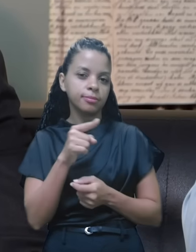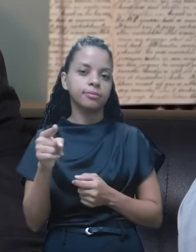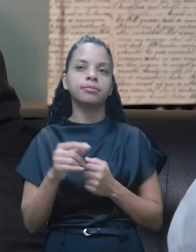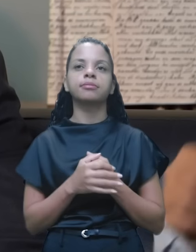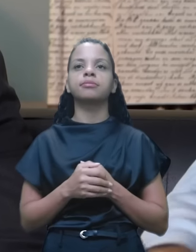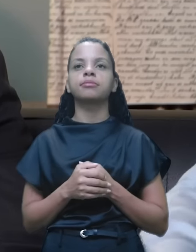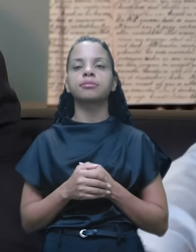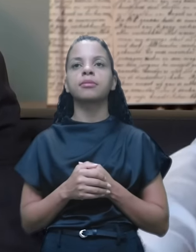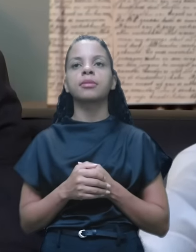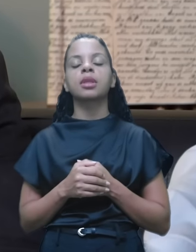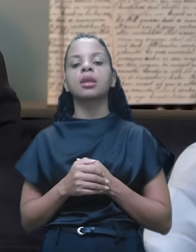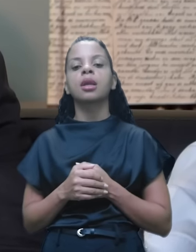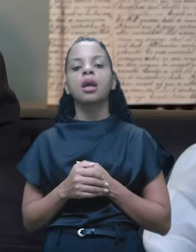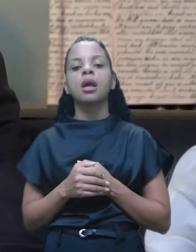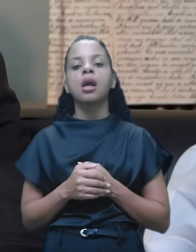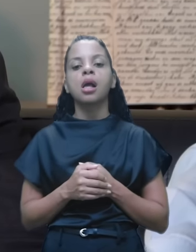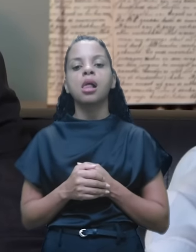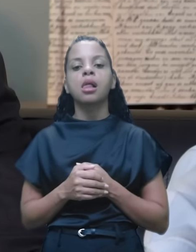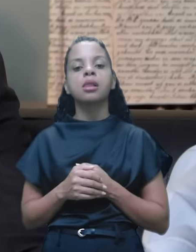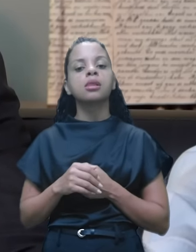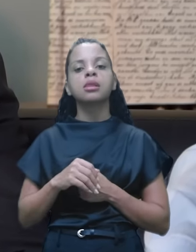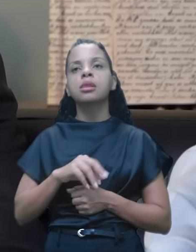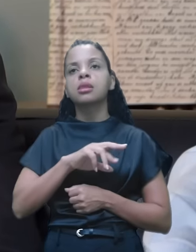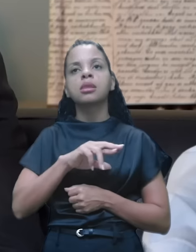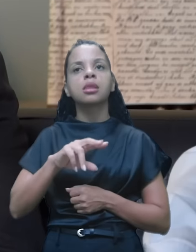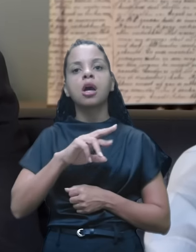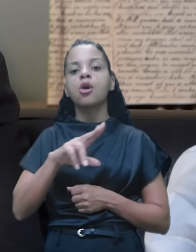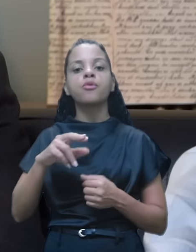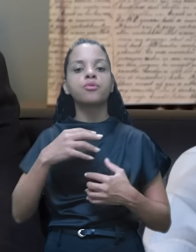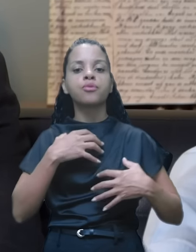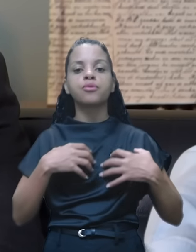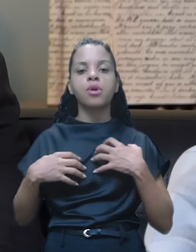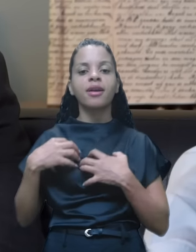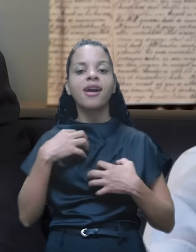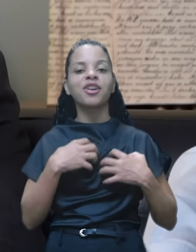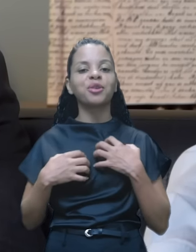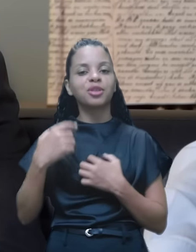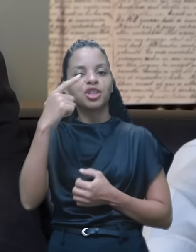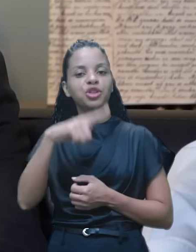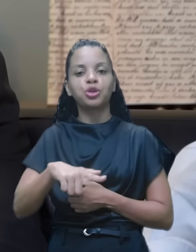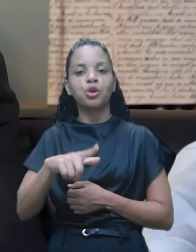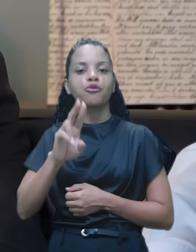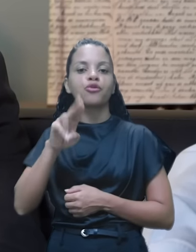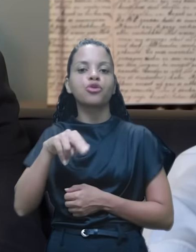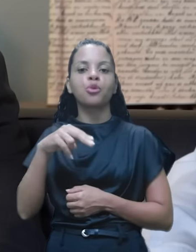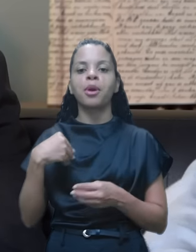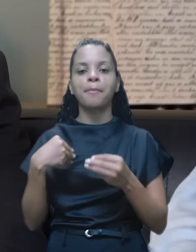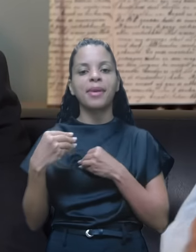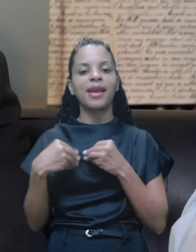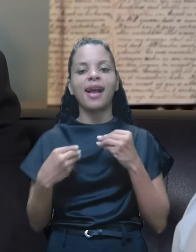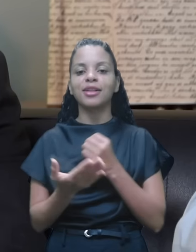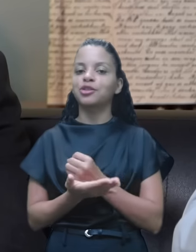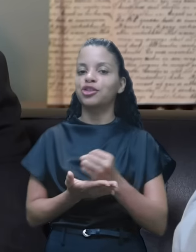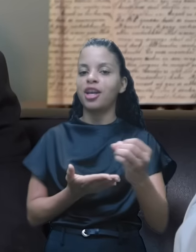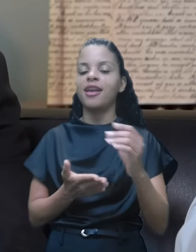irmãos: não se levantará por 2 vezes a angústia. Então, ao estudarmos a lição, nós